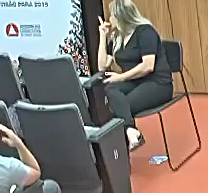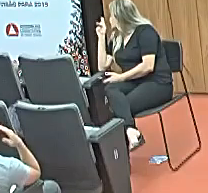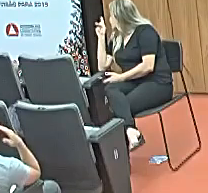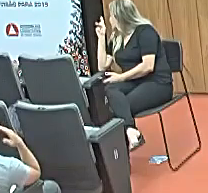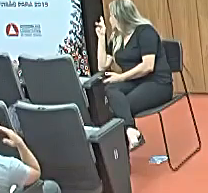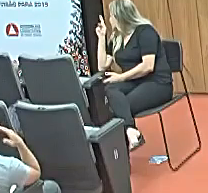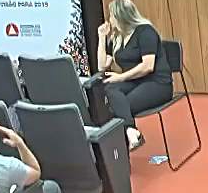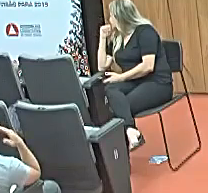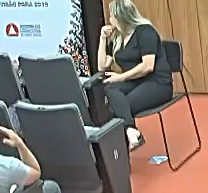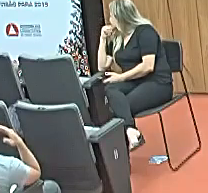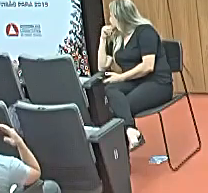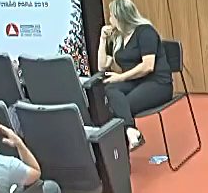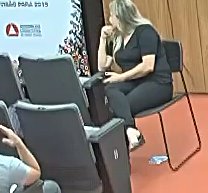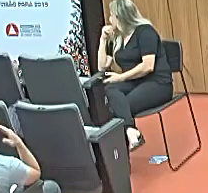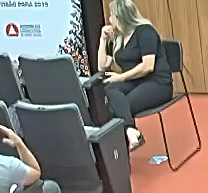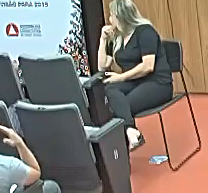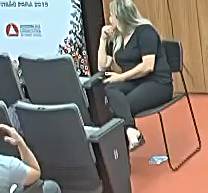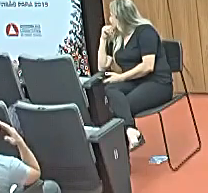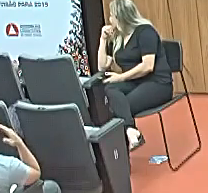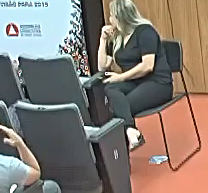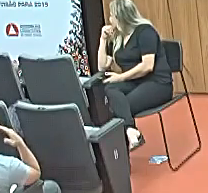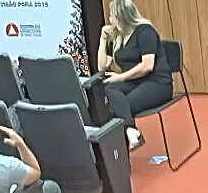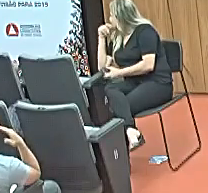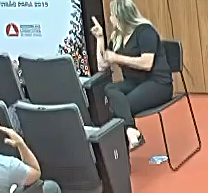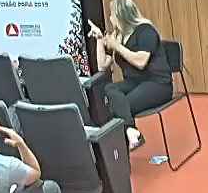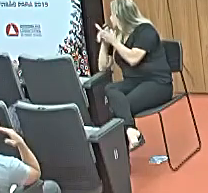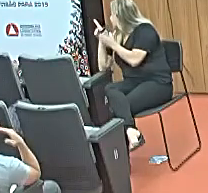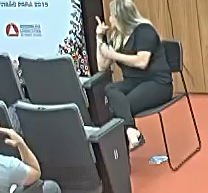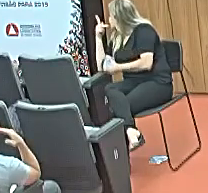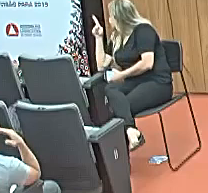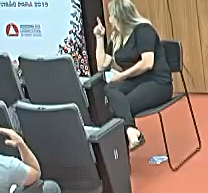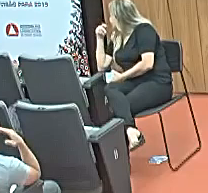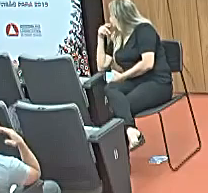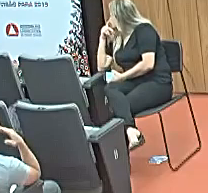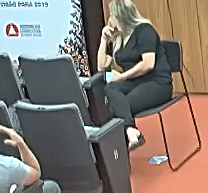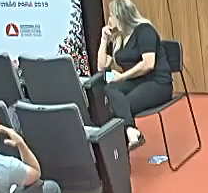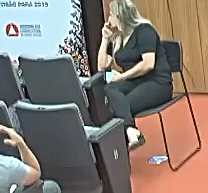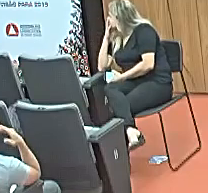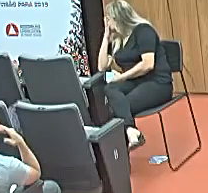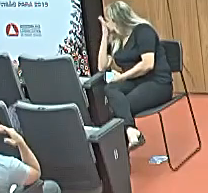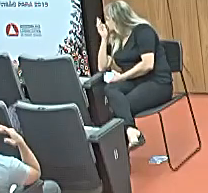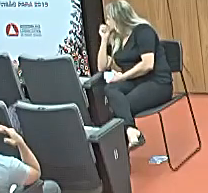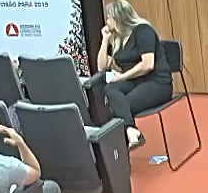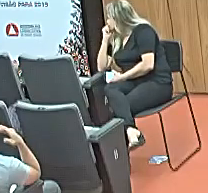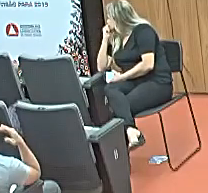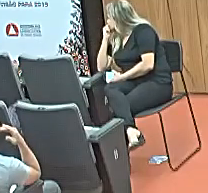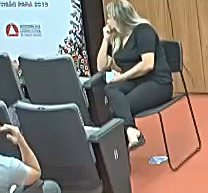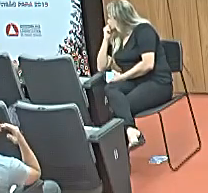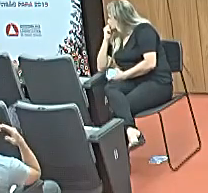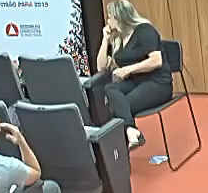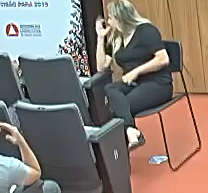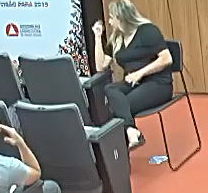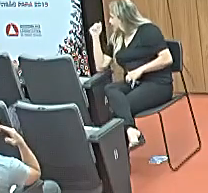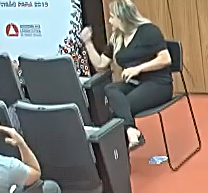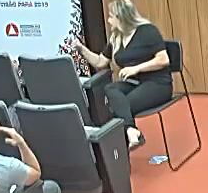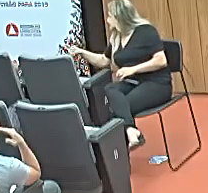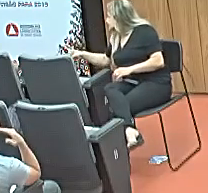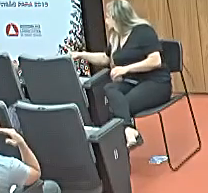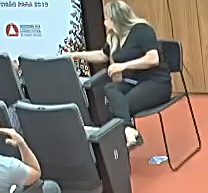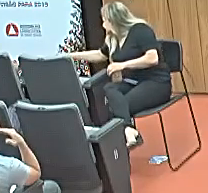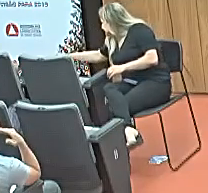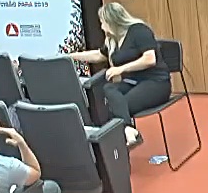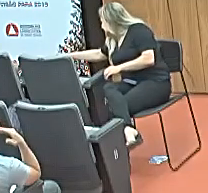de qualidade para o consumo humano dessedentação animal e uso agrícola por meio do fortalecimento das ações 10 32 que é de construção de